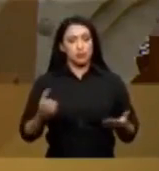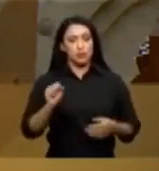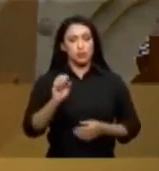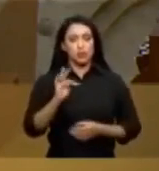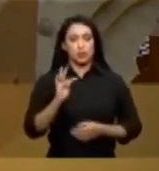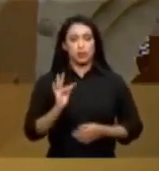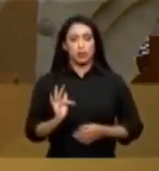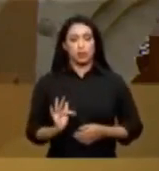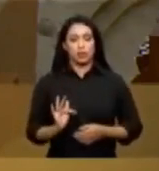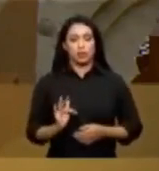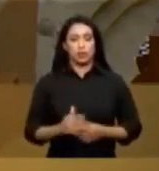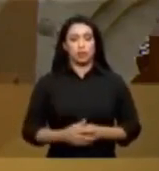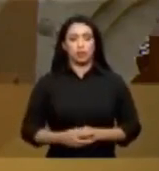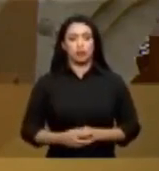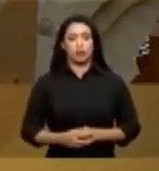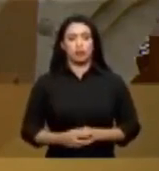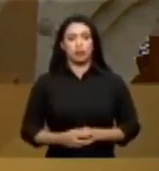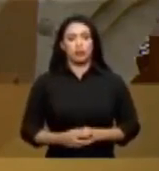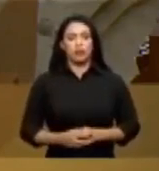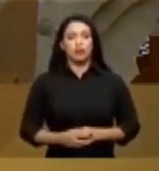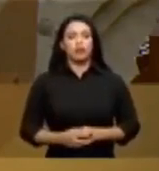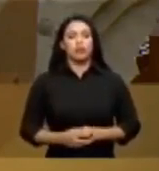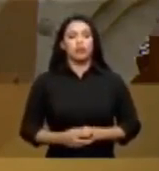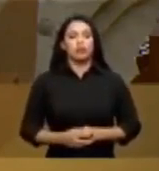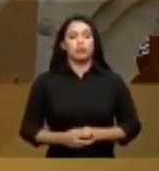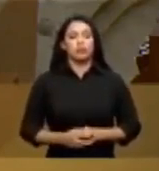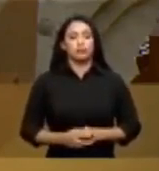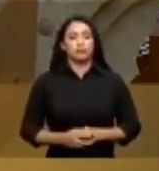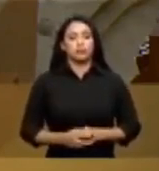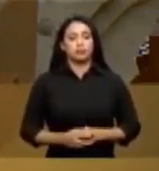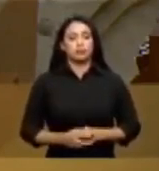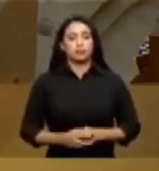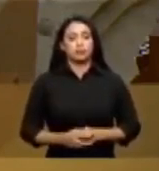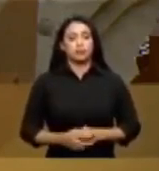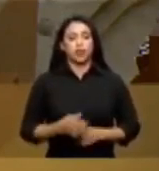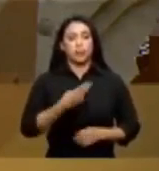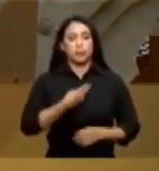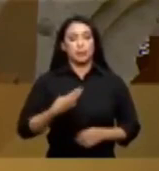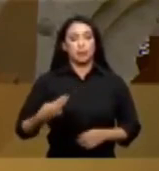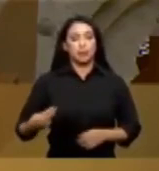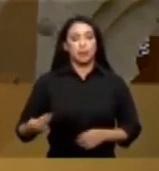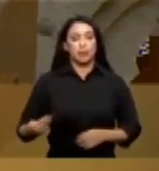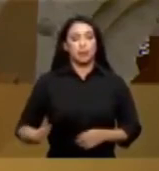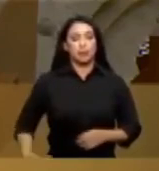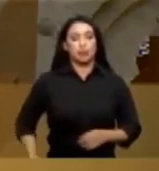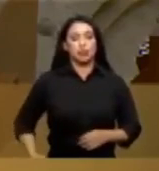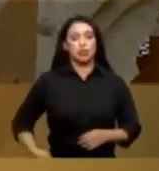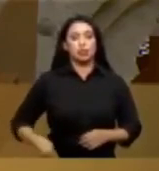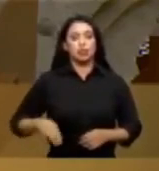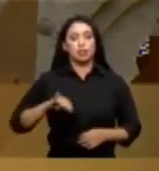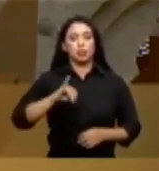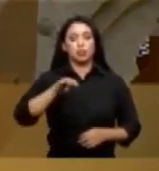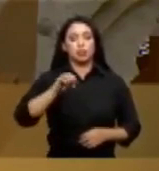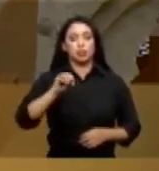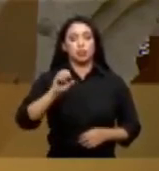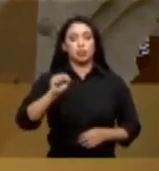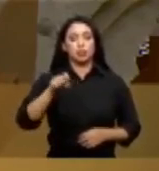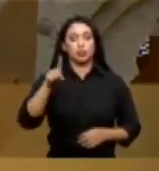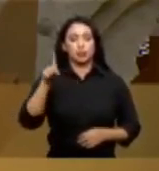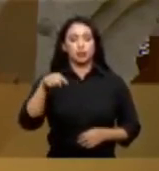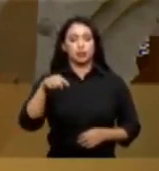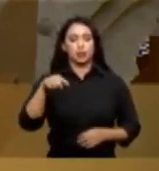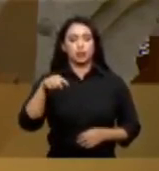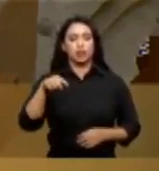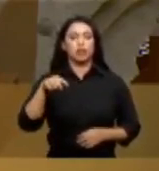excelentíssimo senhor ministro José Levi, da Advocacia Geral da União,